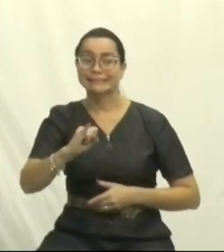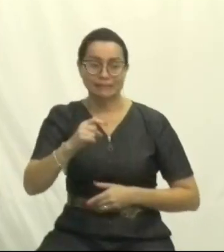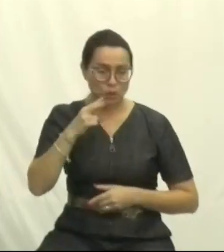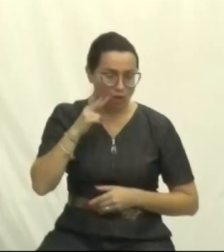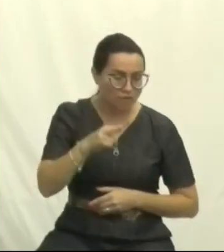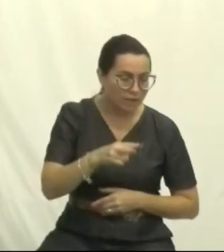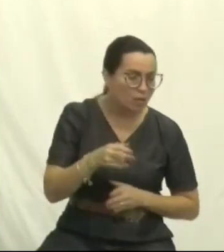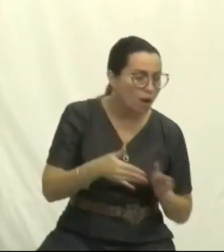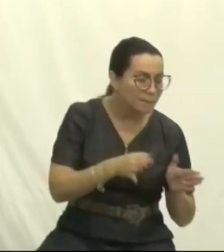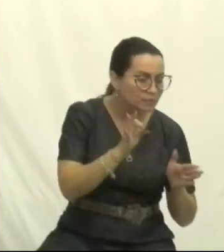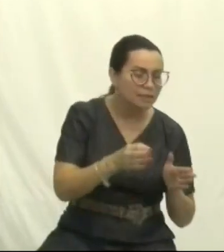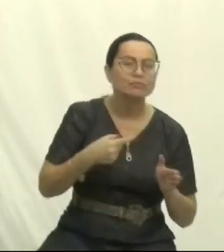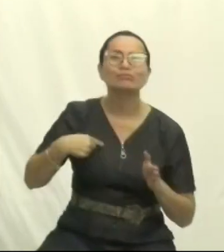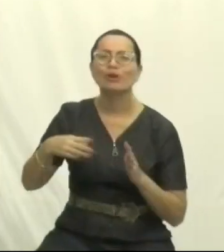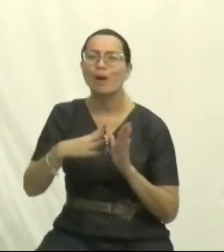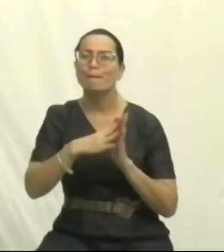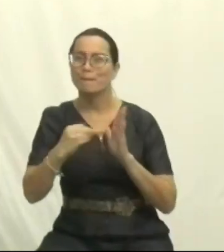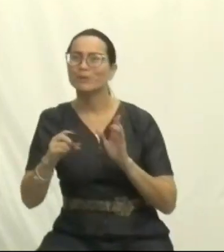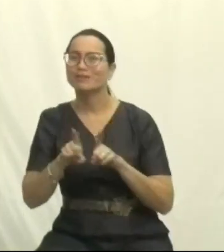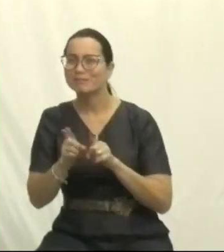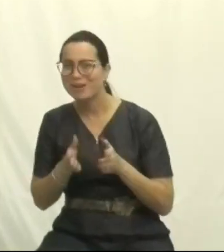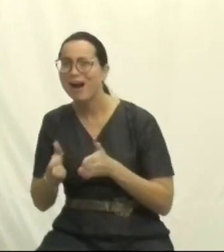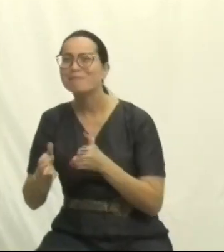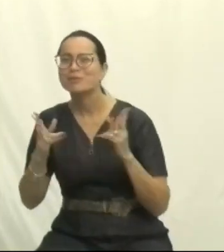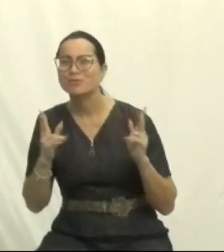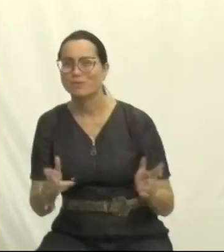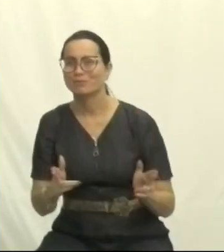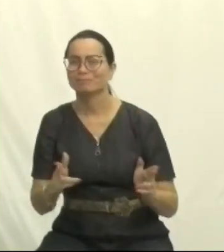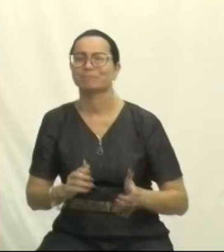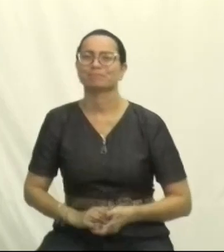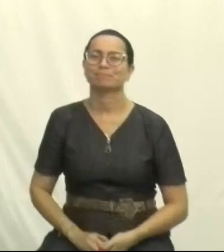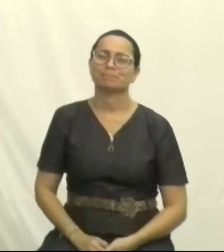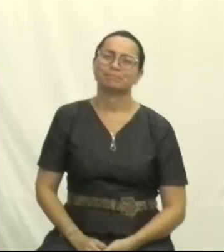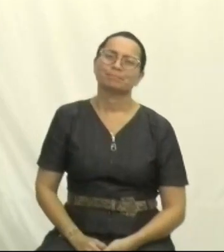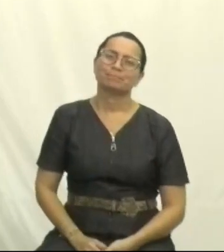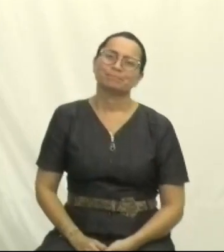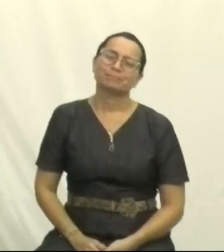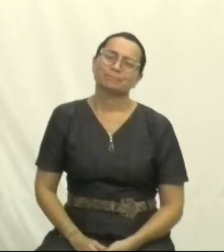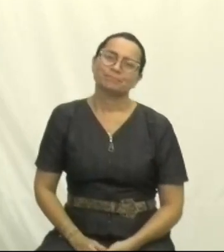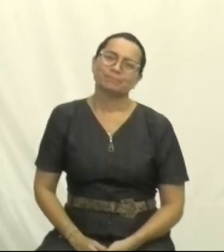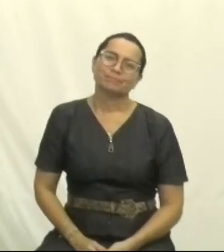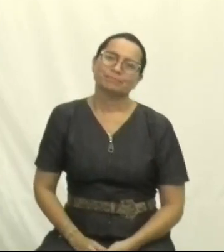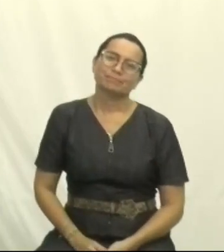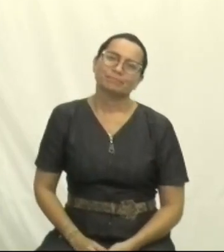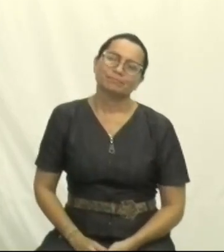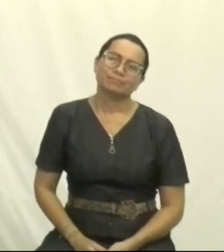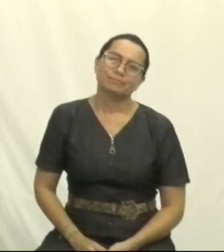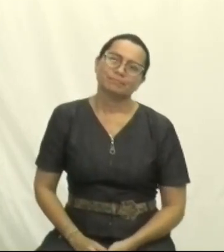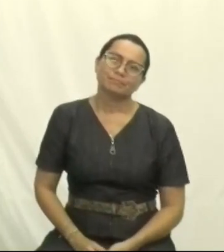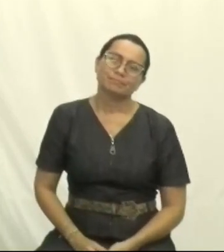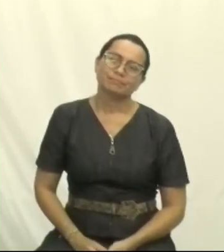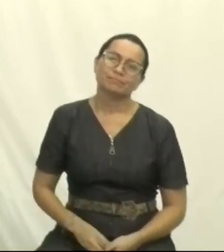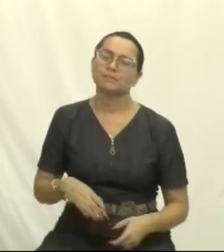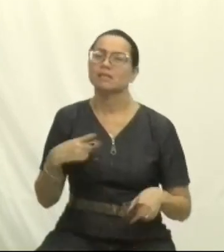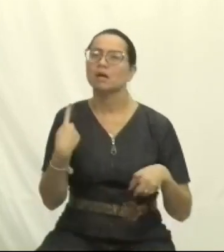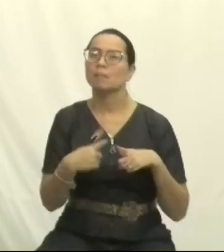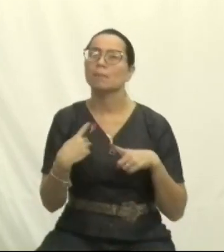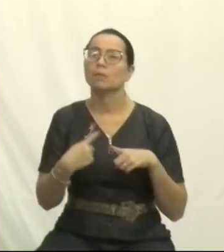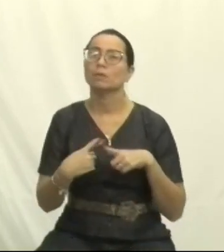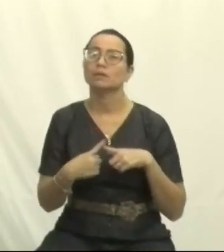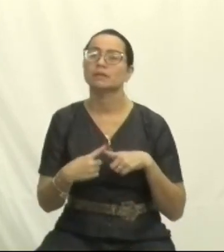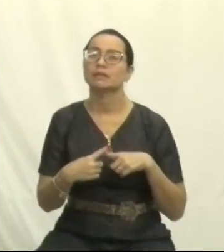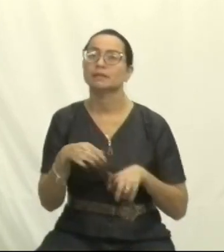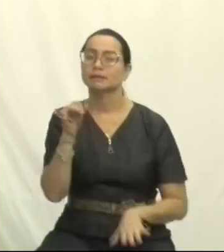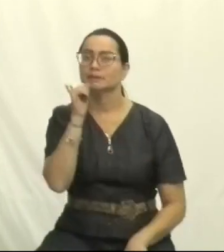melhor caminho, a gente vai também auxiliar, porque eu sempre costumo dizer, né? O nosso